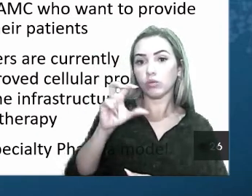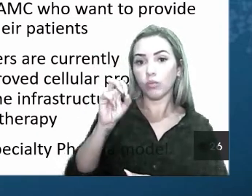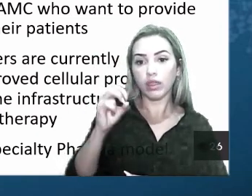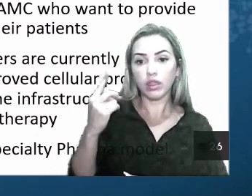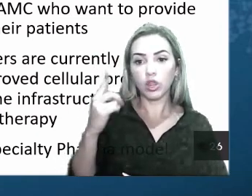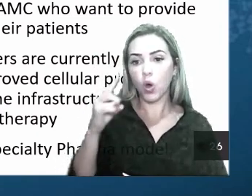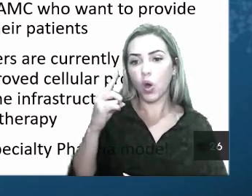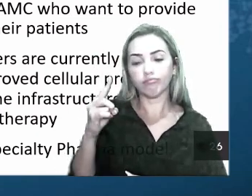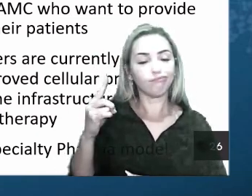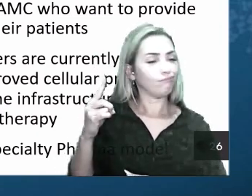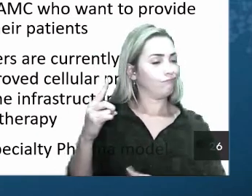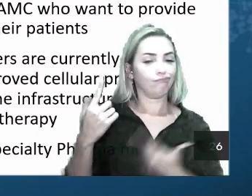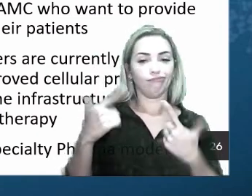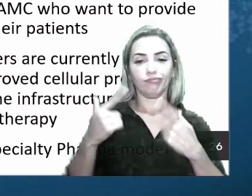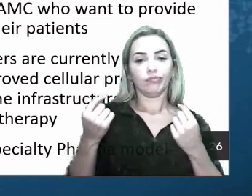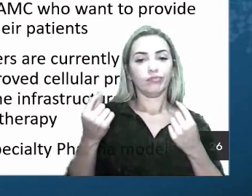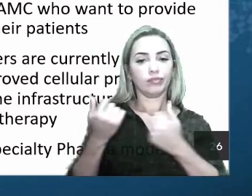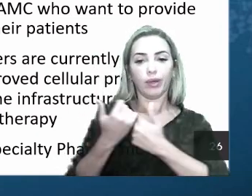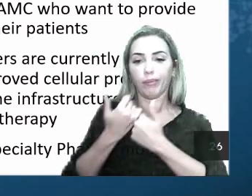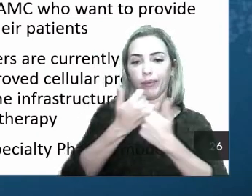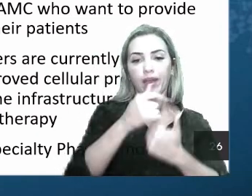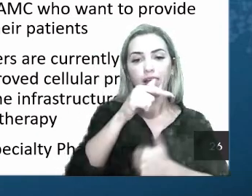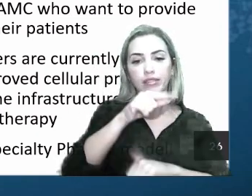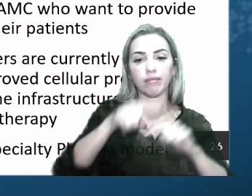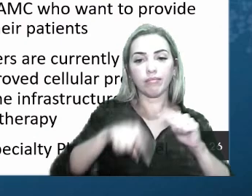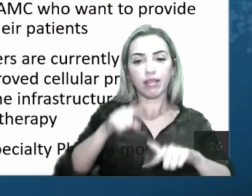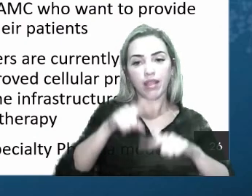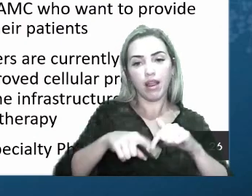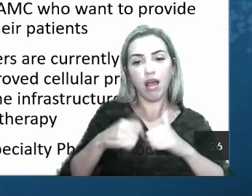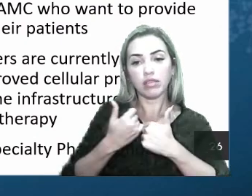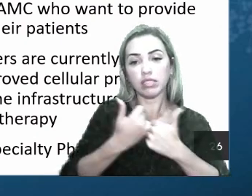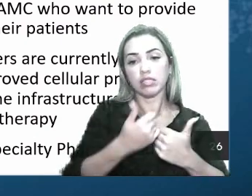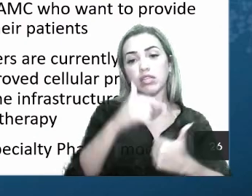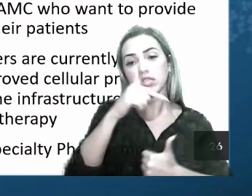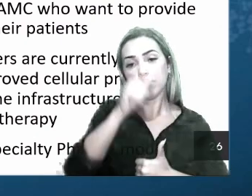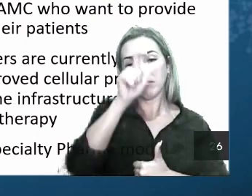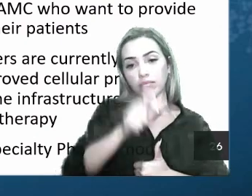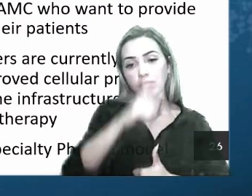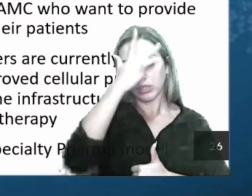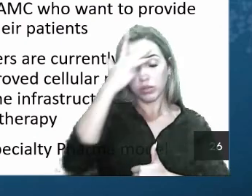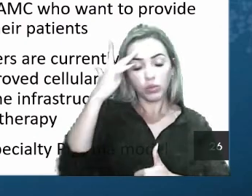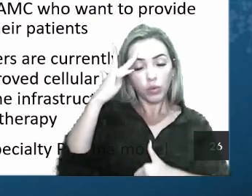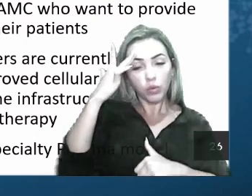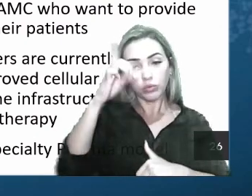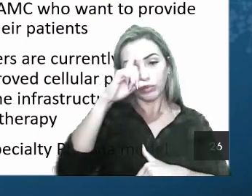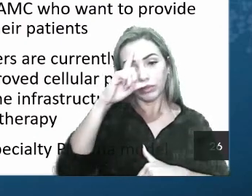$3.750, não há dinheiro para apoiar o produto e a assistência hospitalar do paciente. Nós